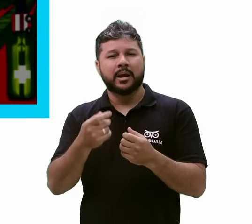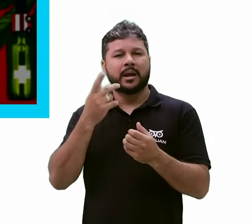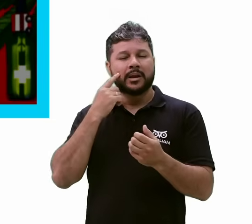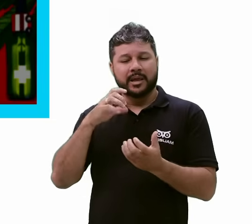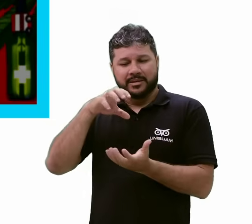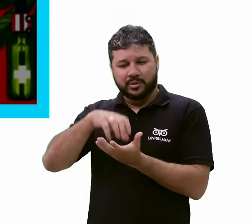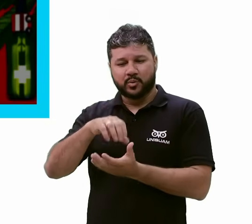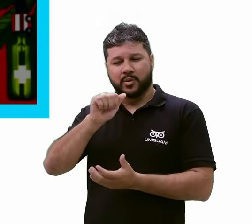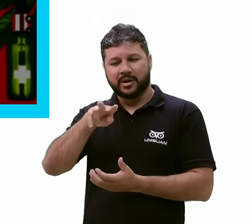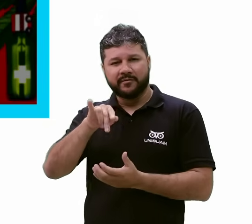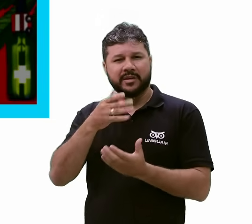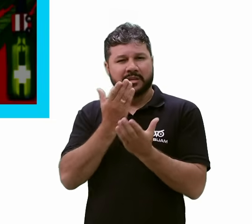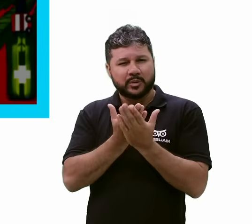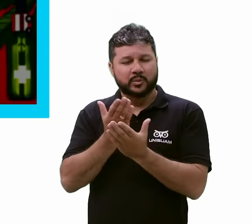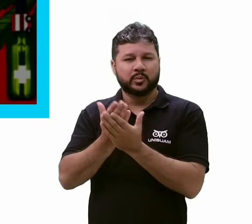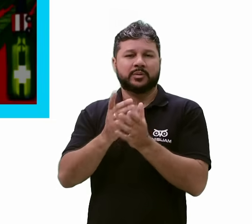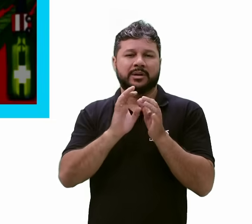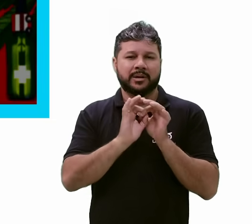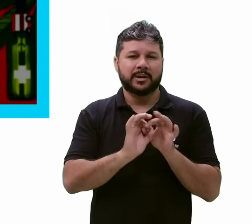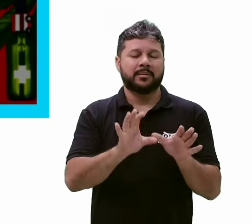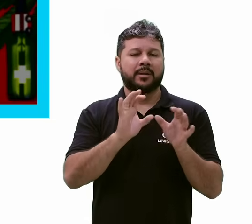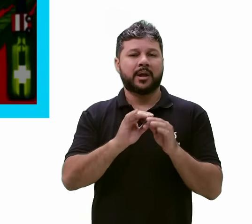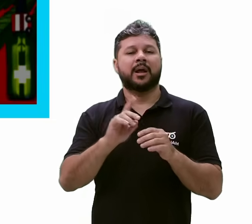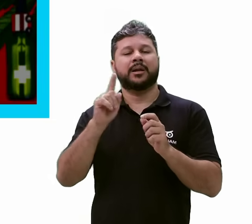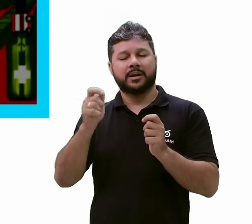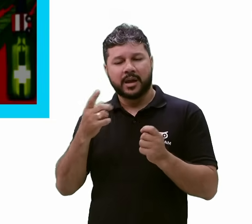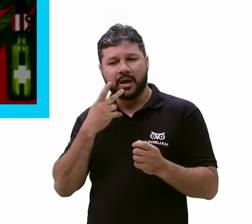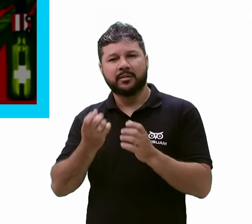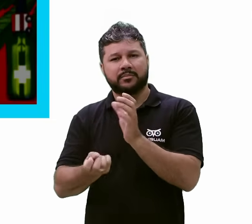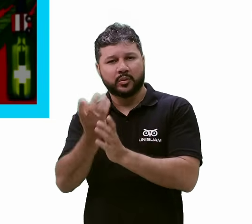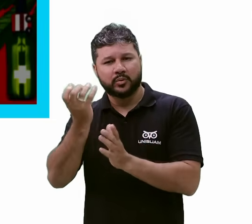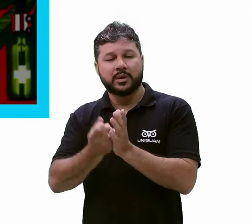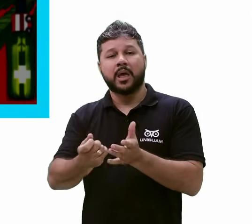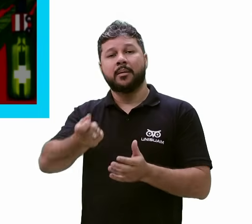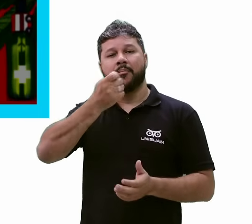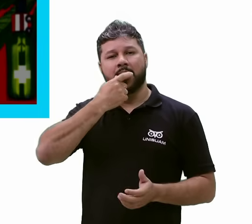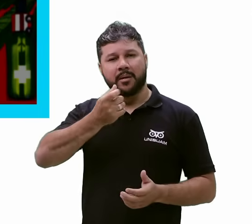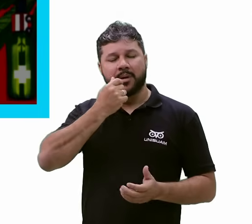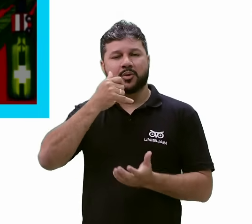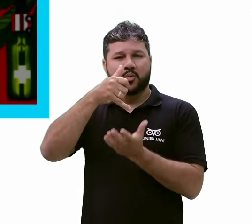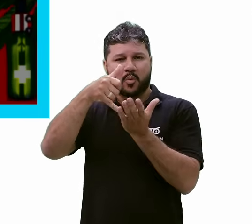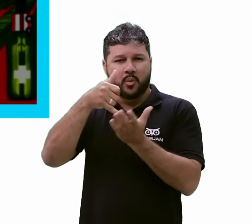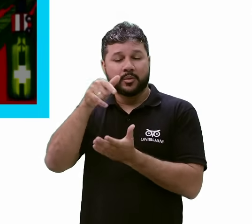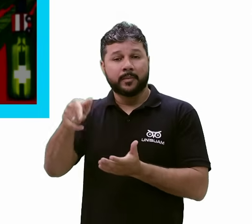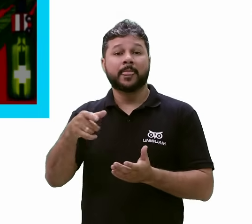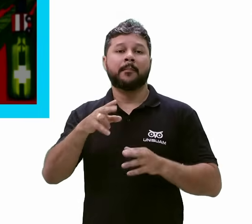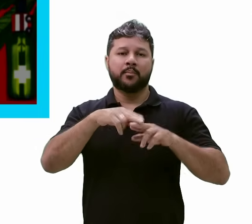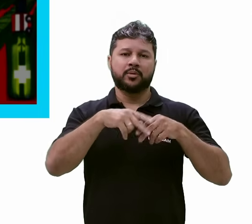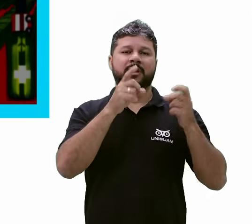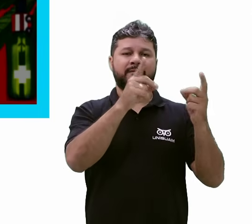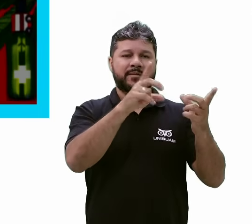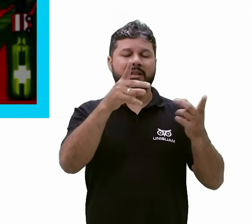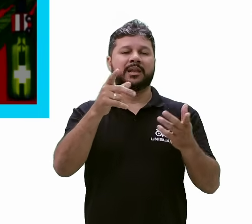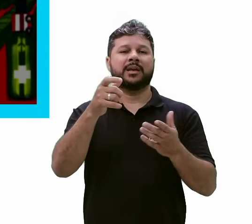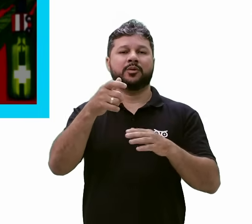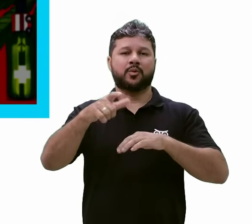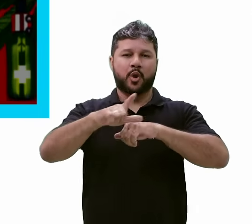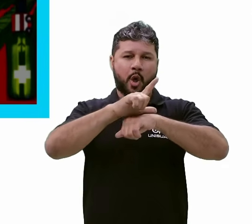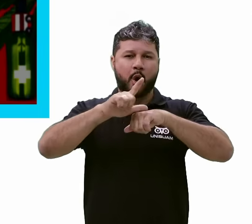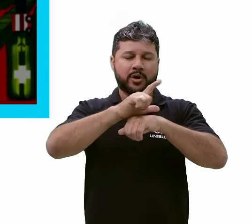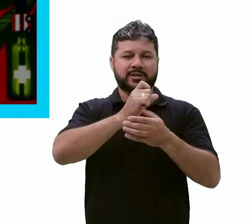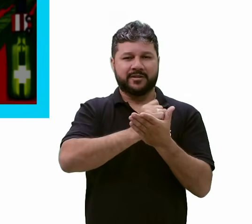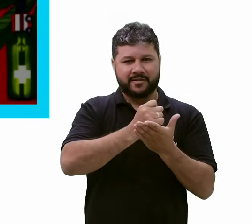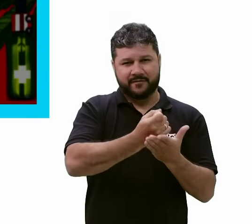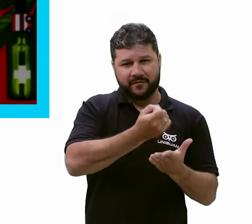qualidade preconizado pela Anvisa para produção medicamentosa. Por isso que estão nas